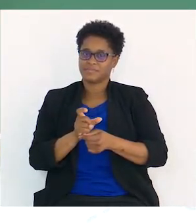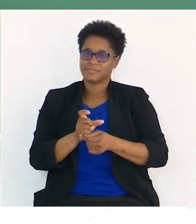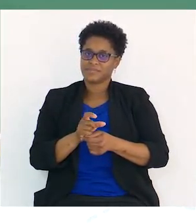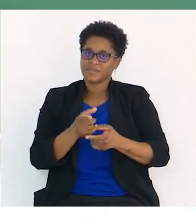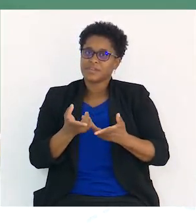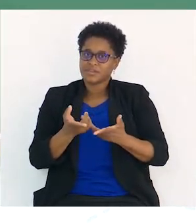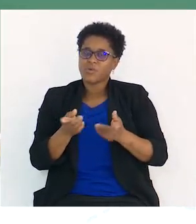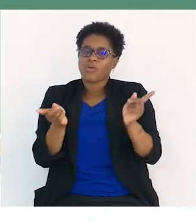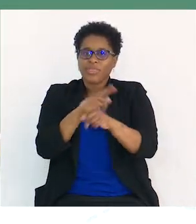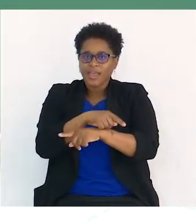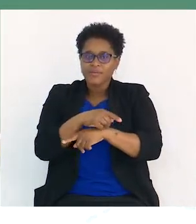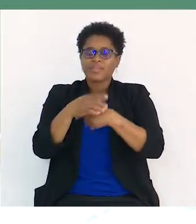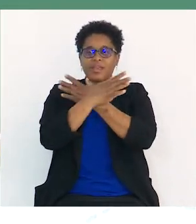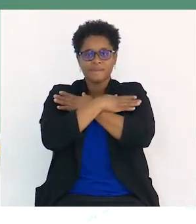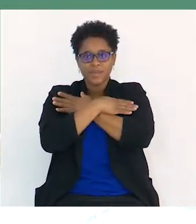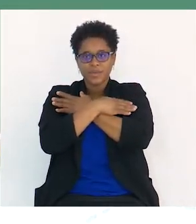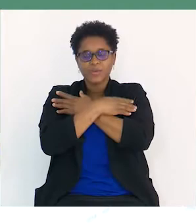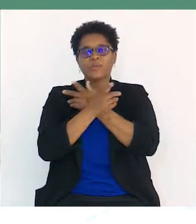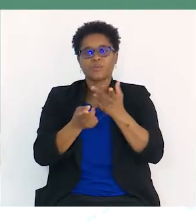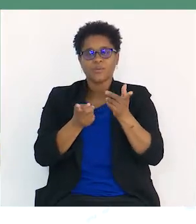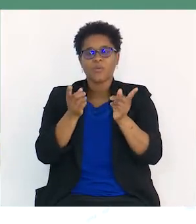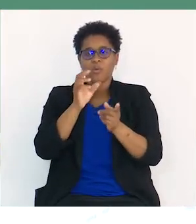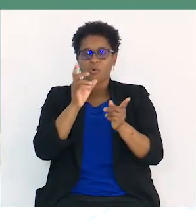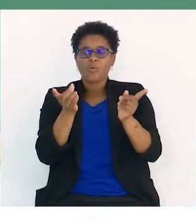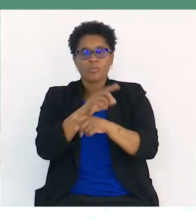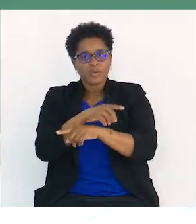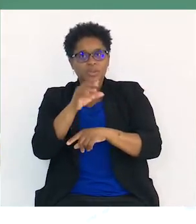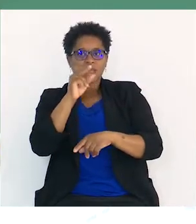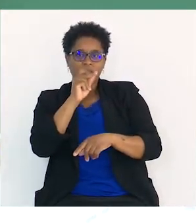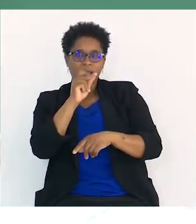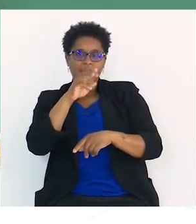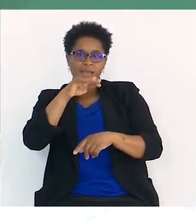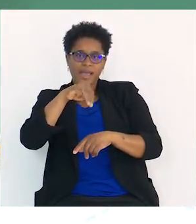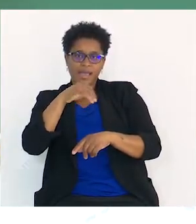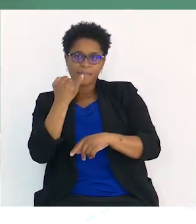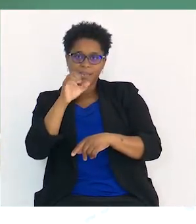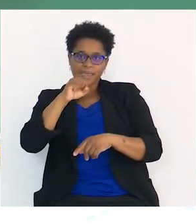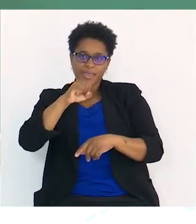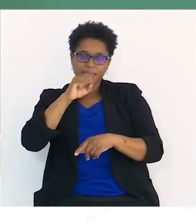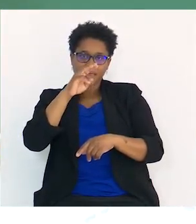o contrário de amigo, o oposto de amigo é inimigo.